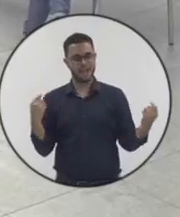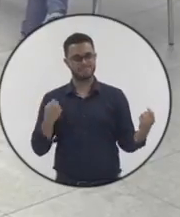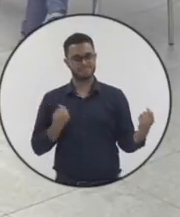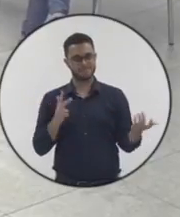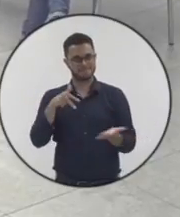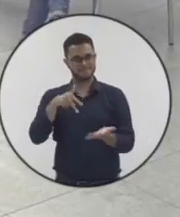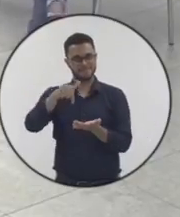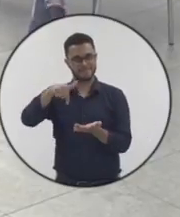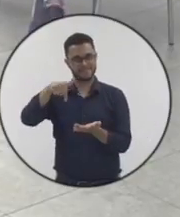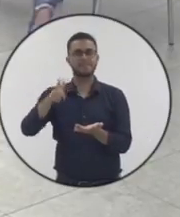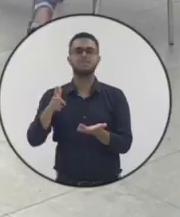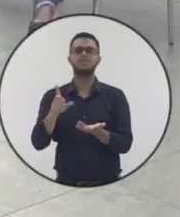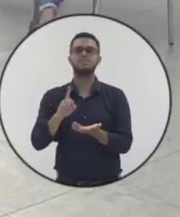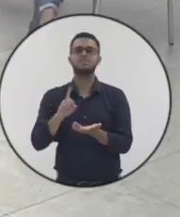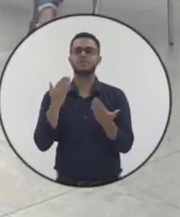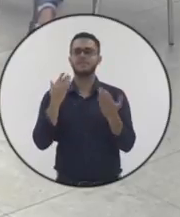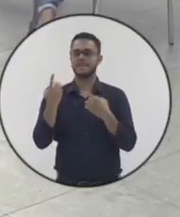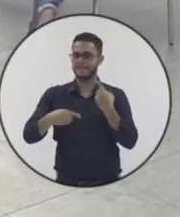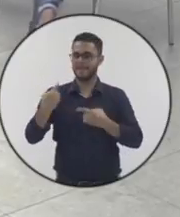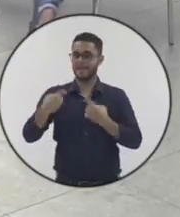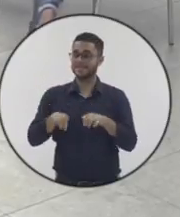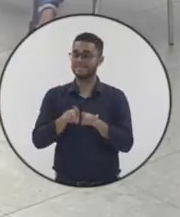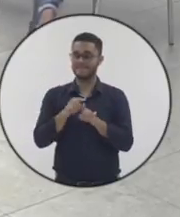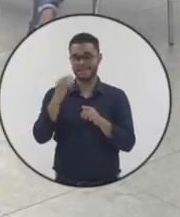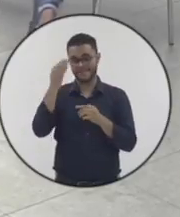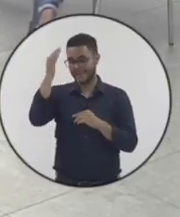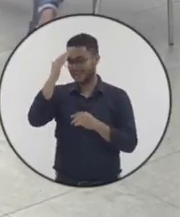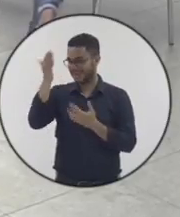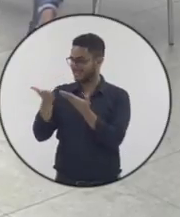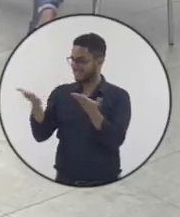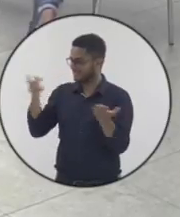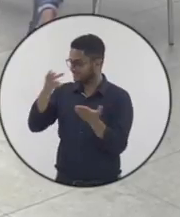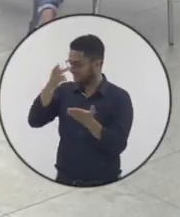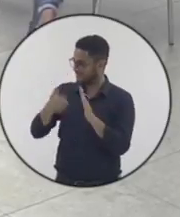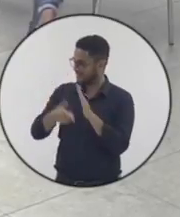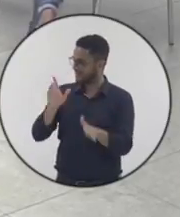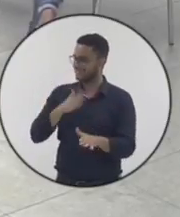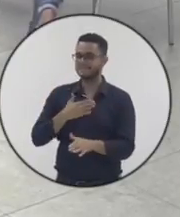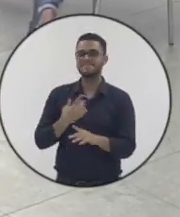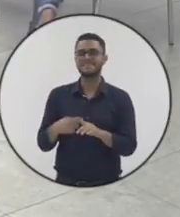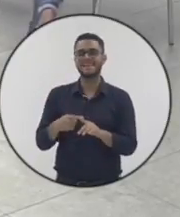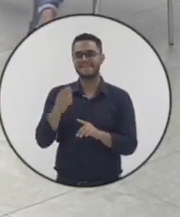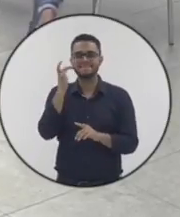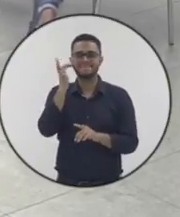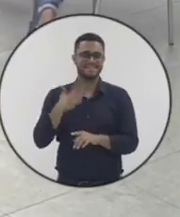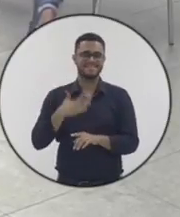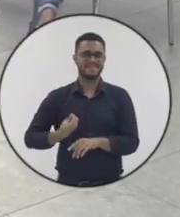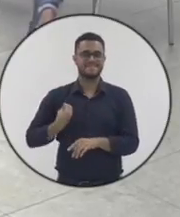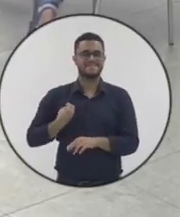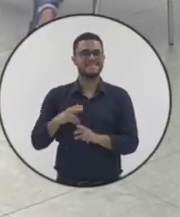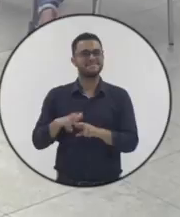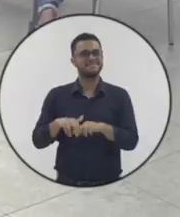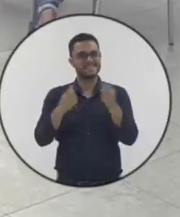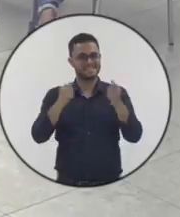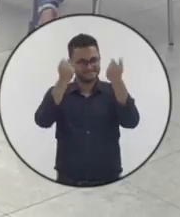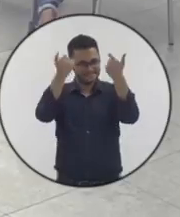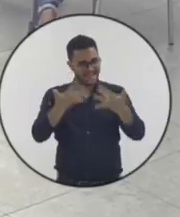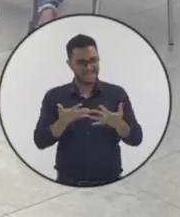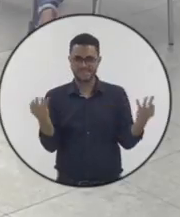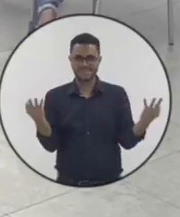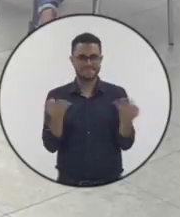tão importante, histórico, e agradeço aos que me antecederam, porque facilitaram bastante a minha vida, né, explanações brilhantes que